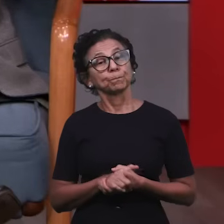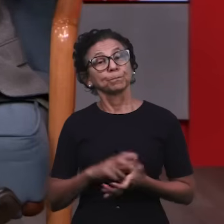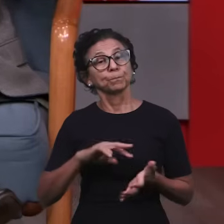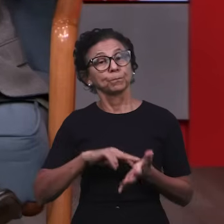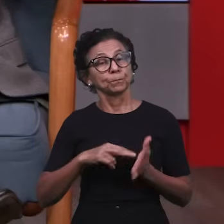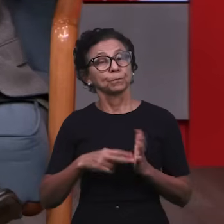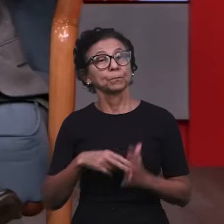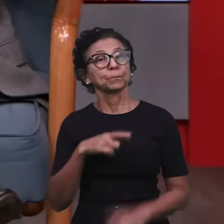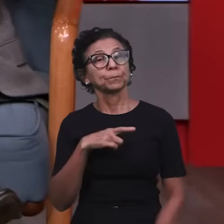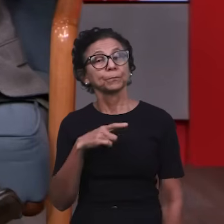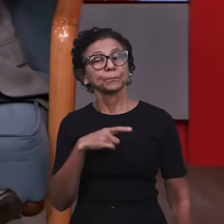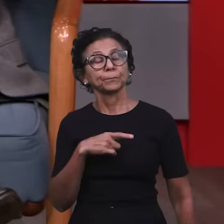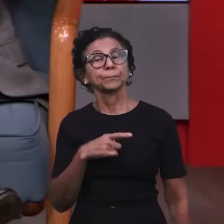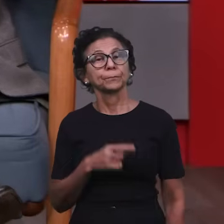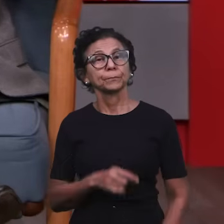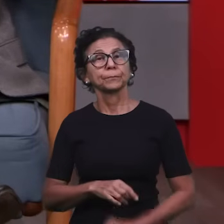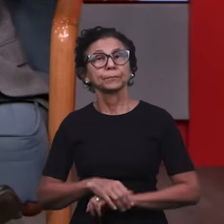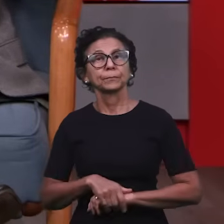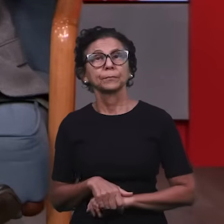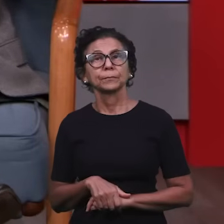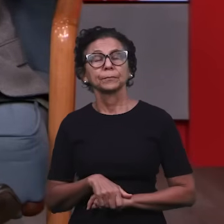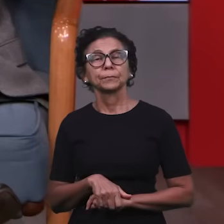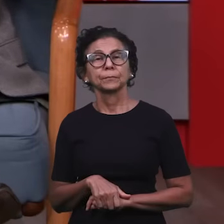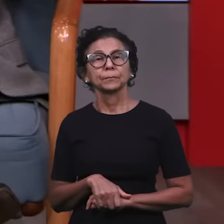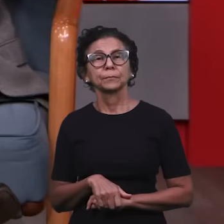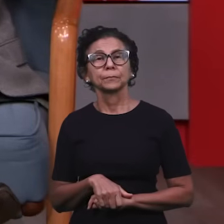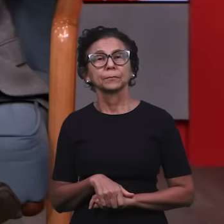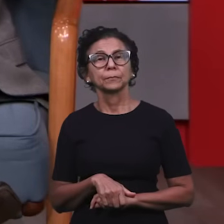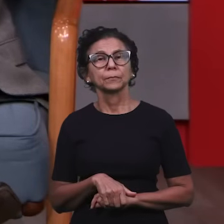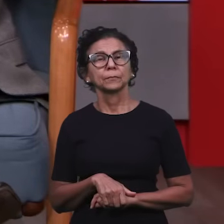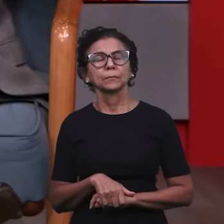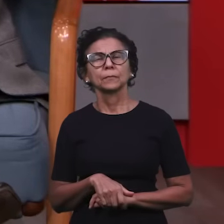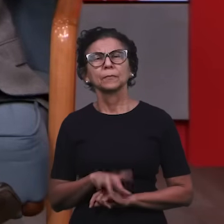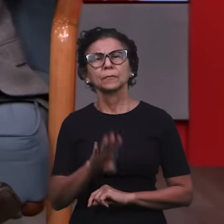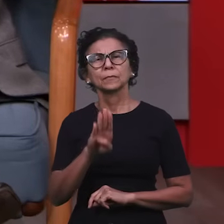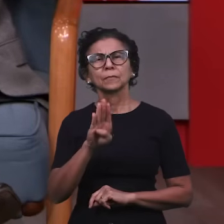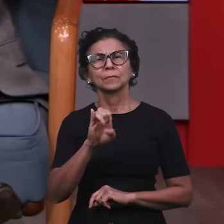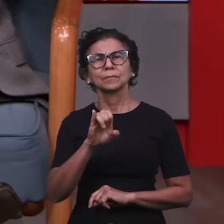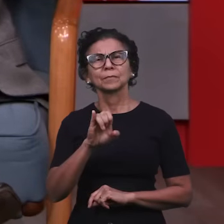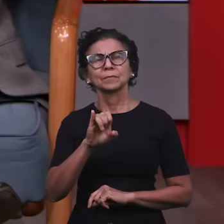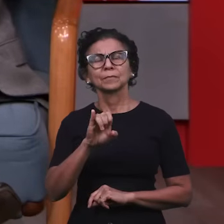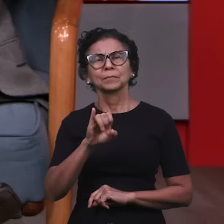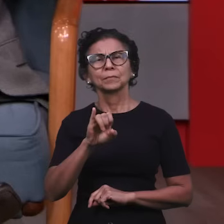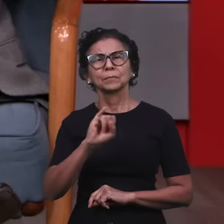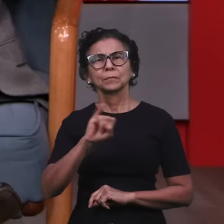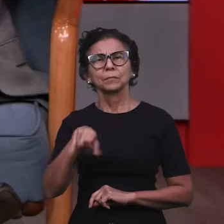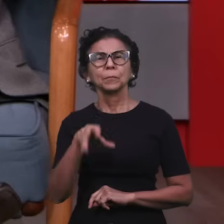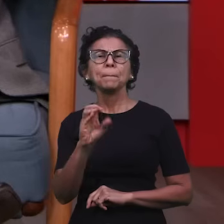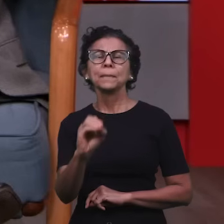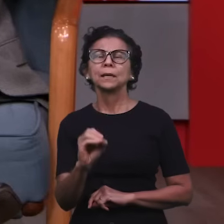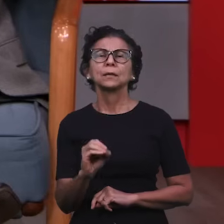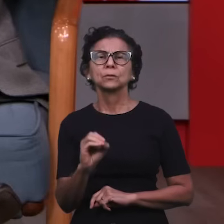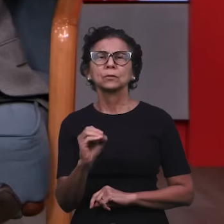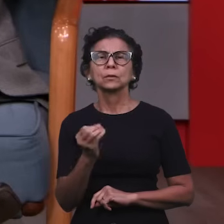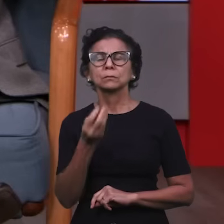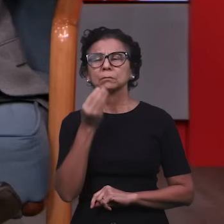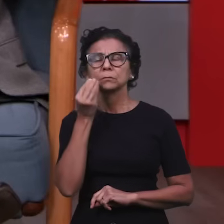significado importante. O que é o beijo? O beijo é um